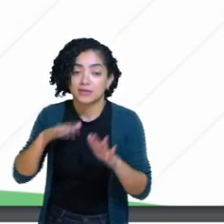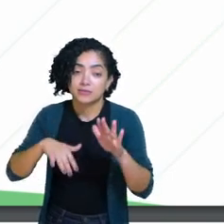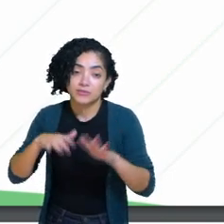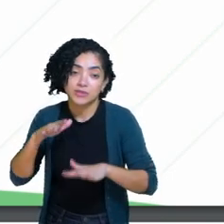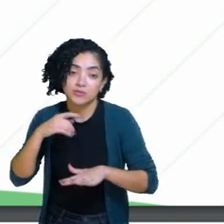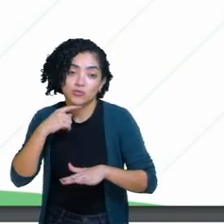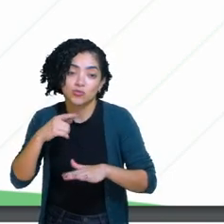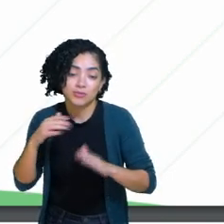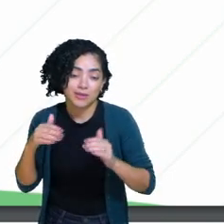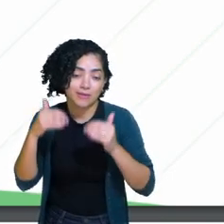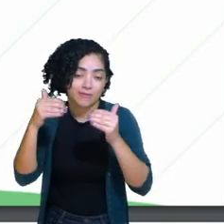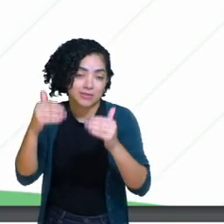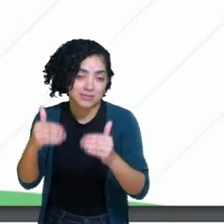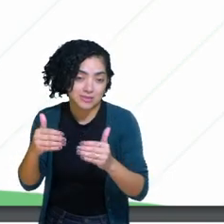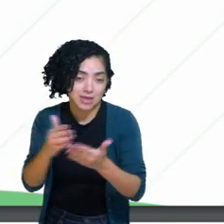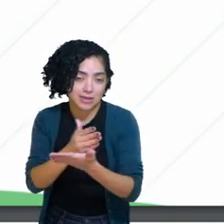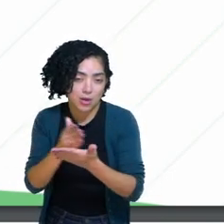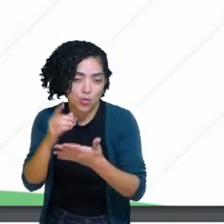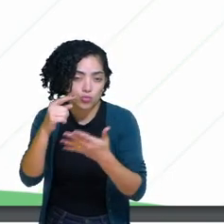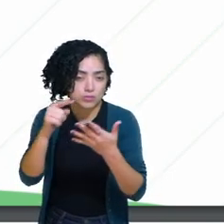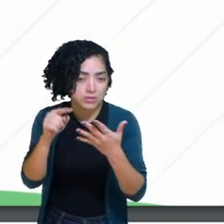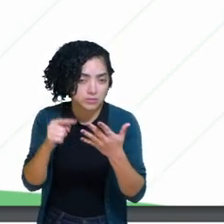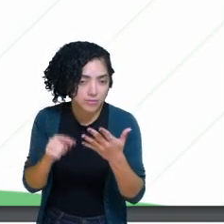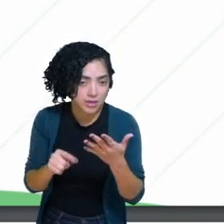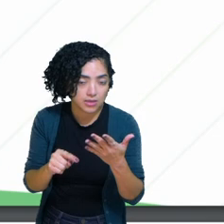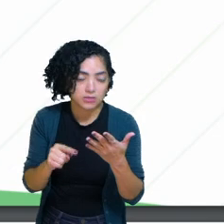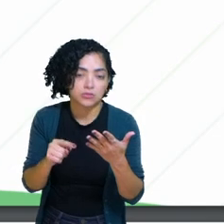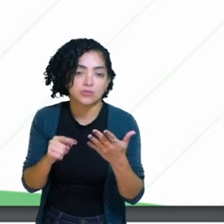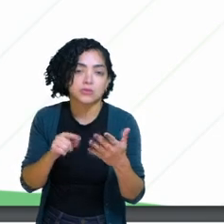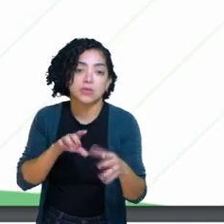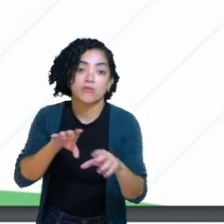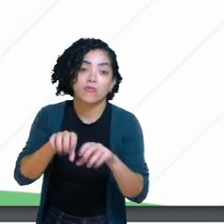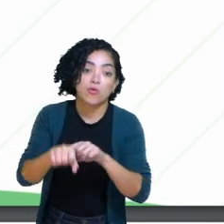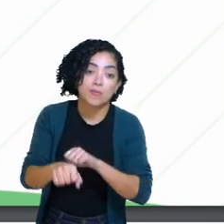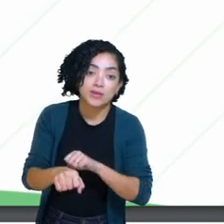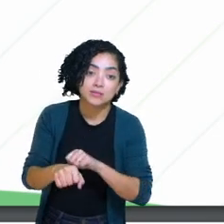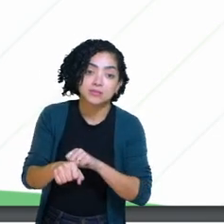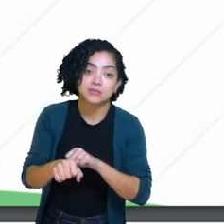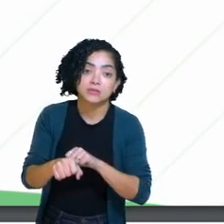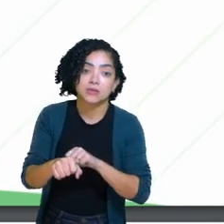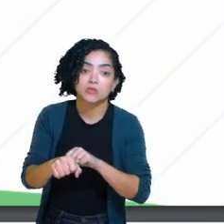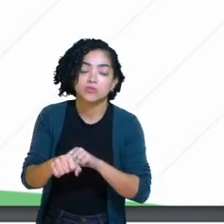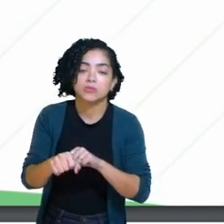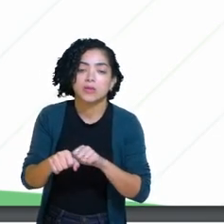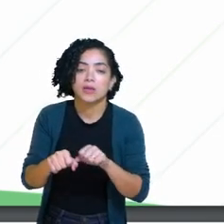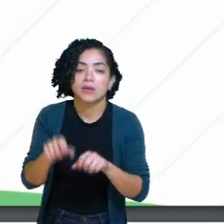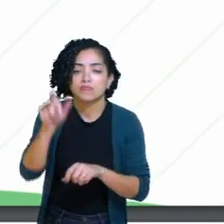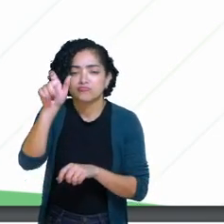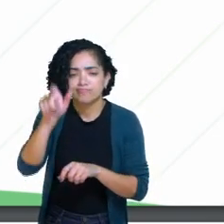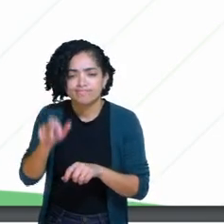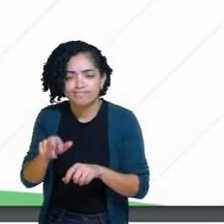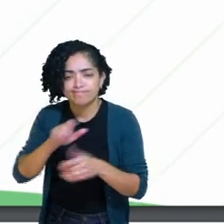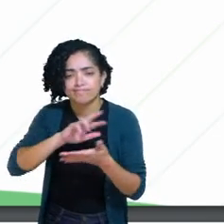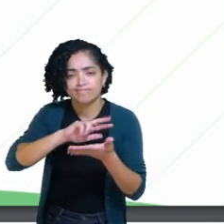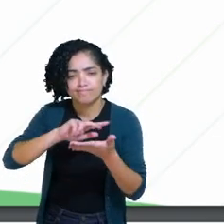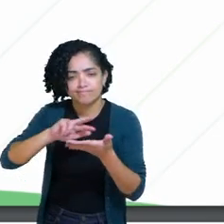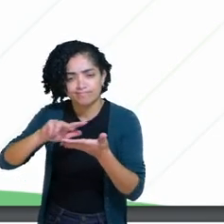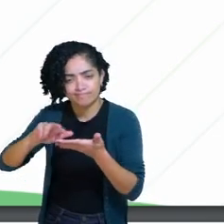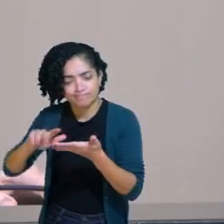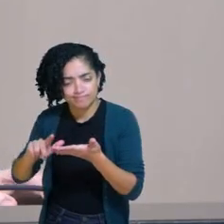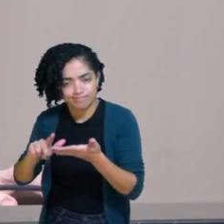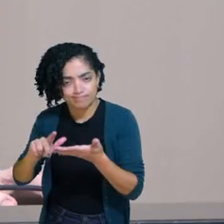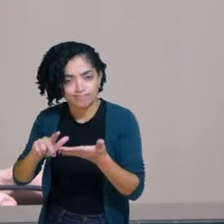avançar muito em alguns aspectos a formação integral dos sujeitos né e a diversidade como princípio